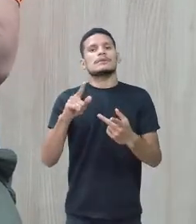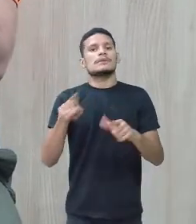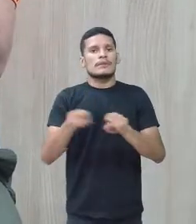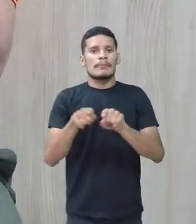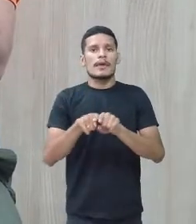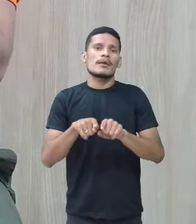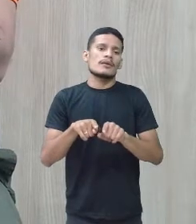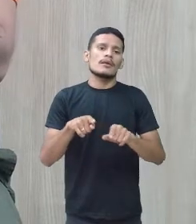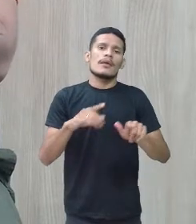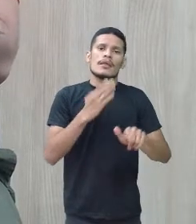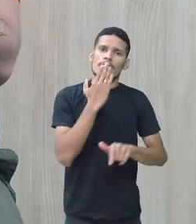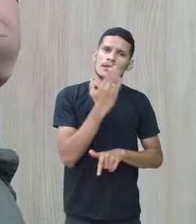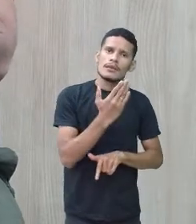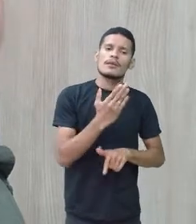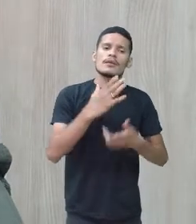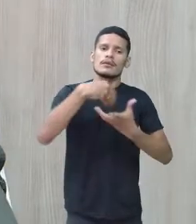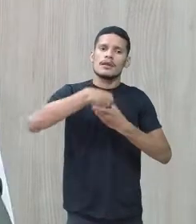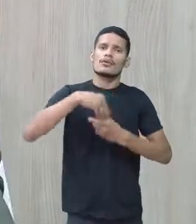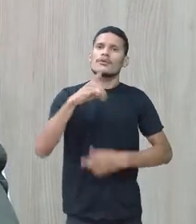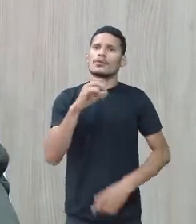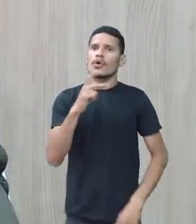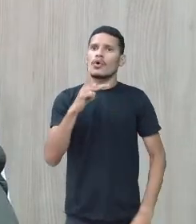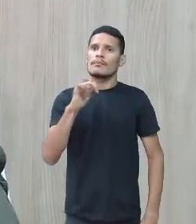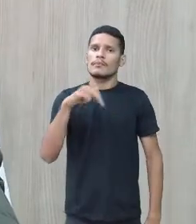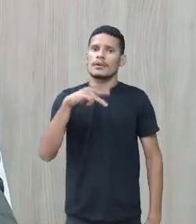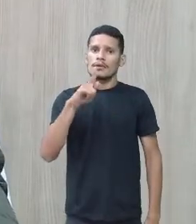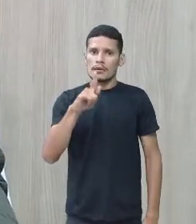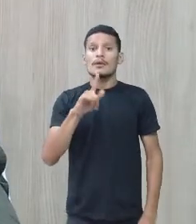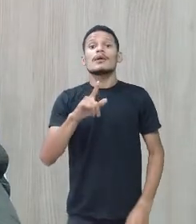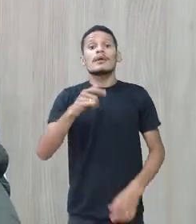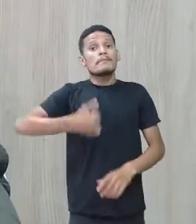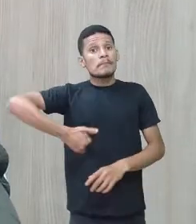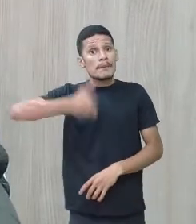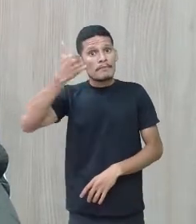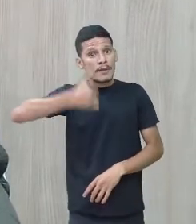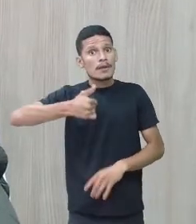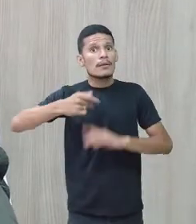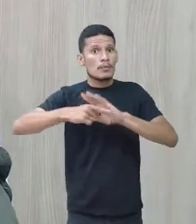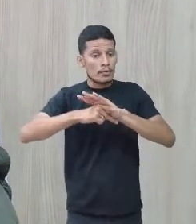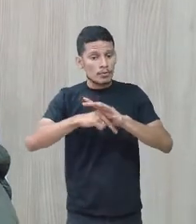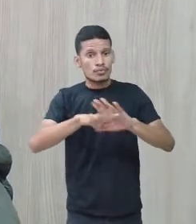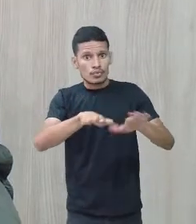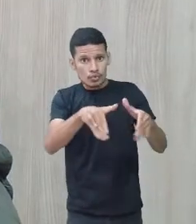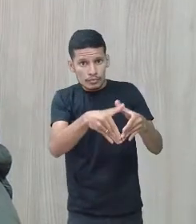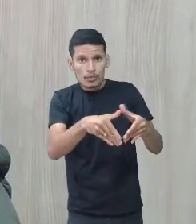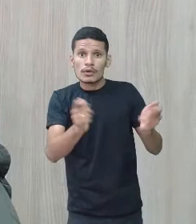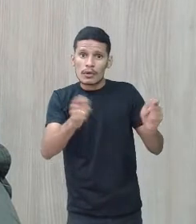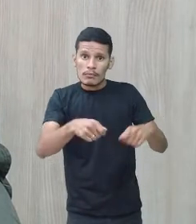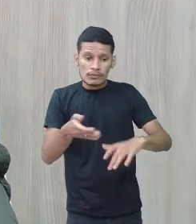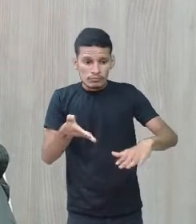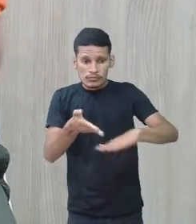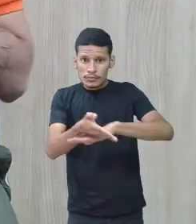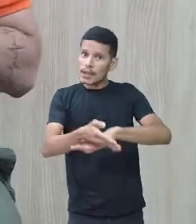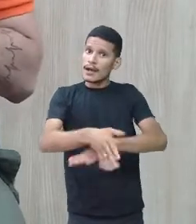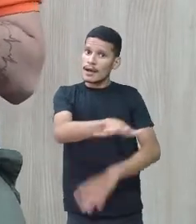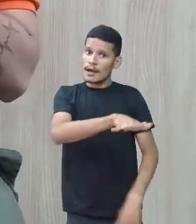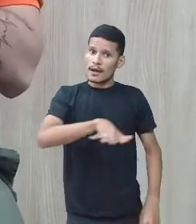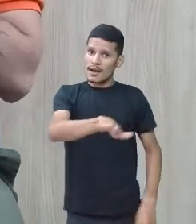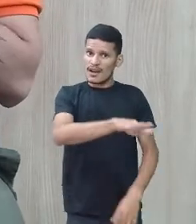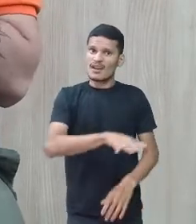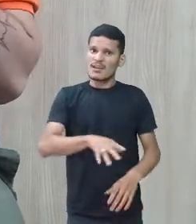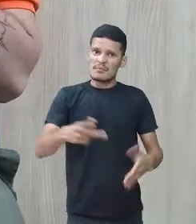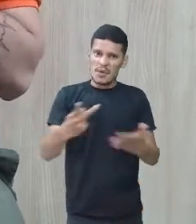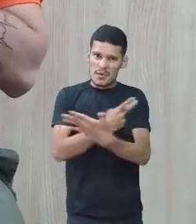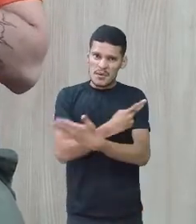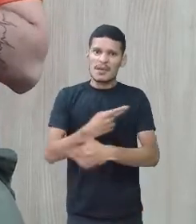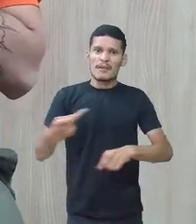seleções que foram pegas em doping, você for ver uma das primeiras seleções assim que entrou nessa